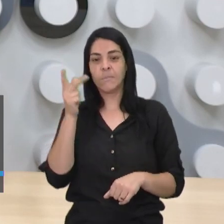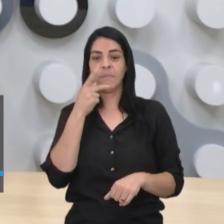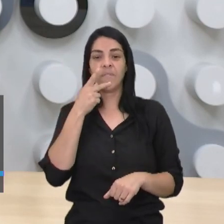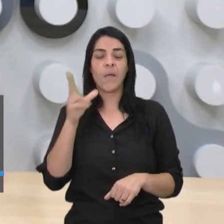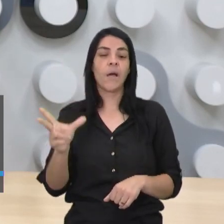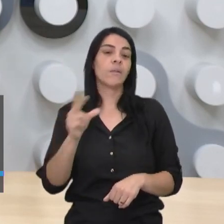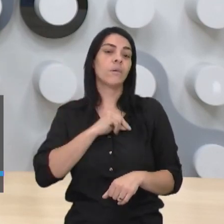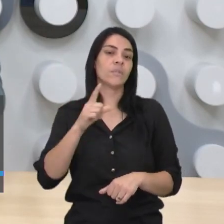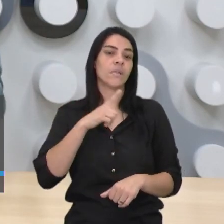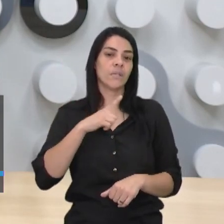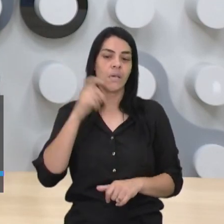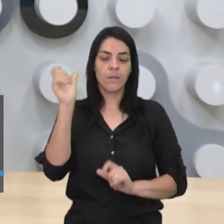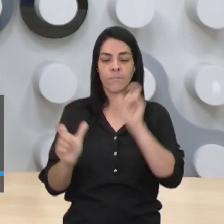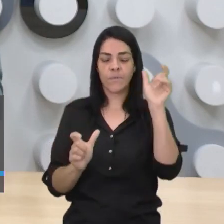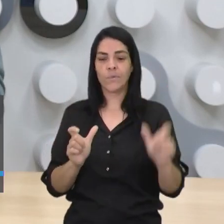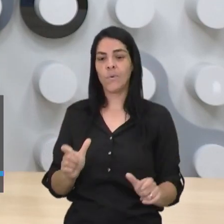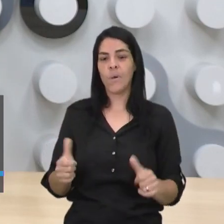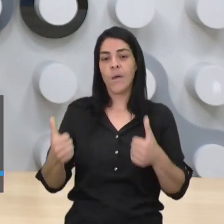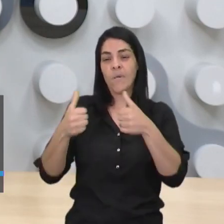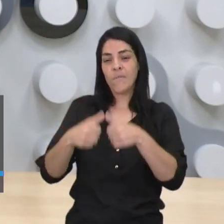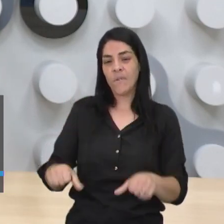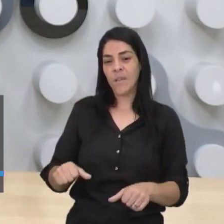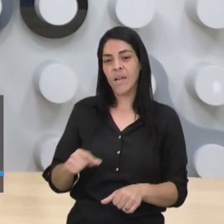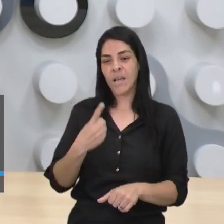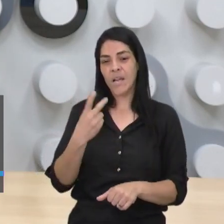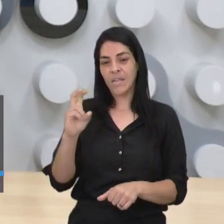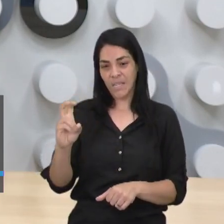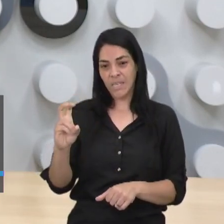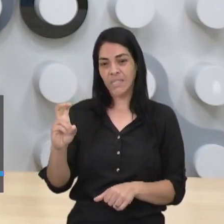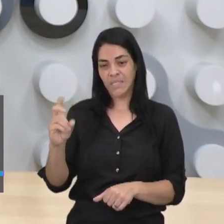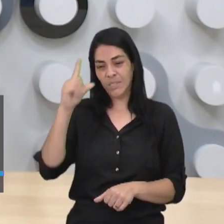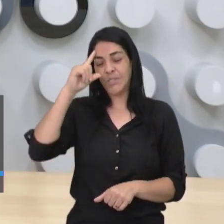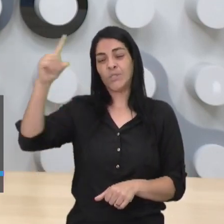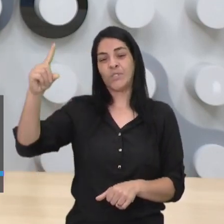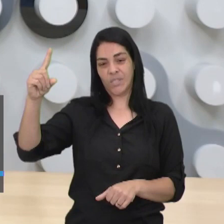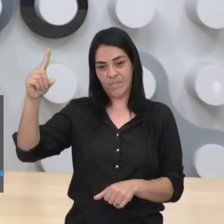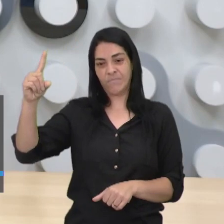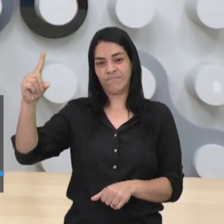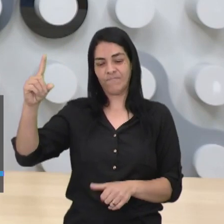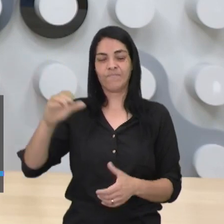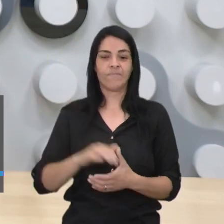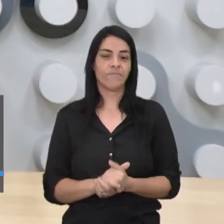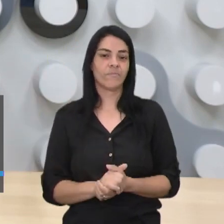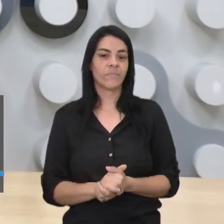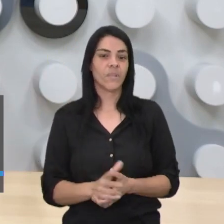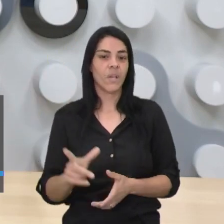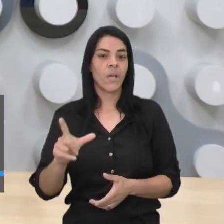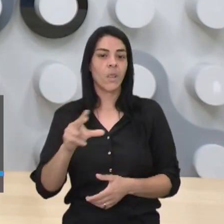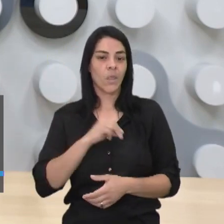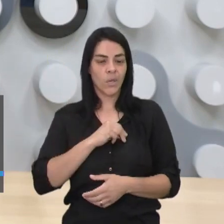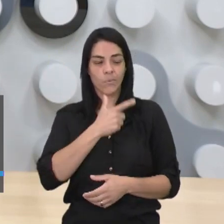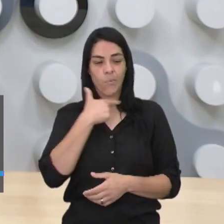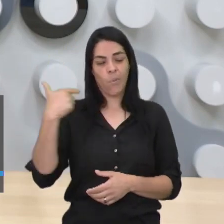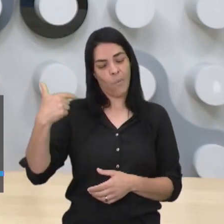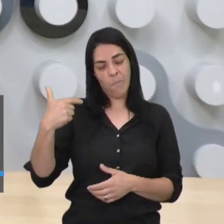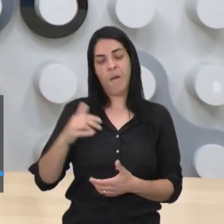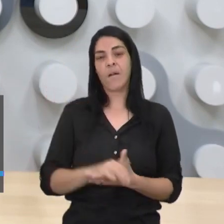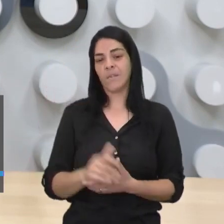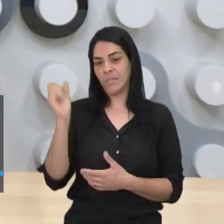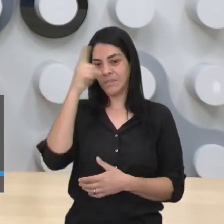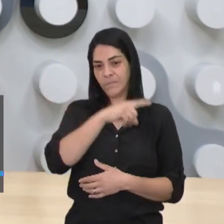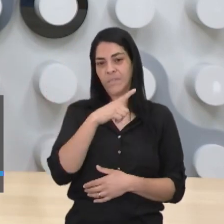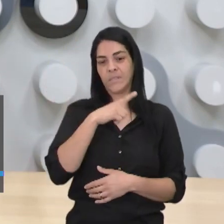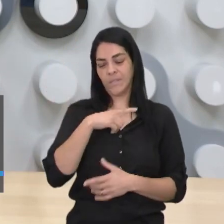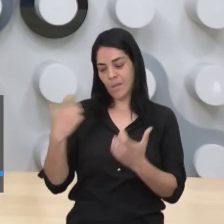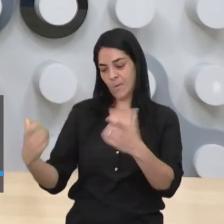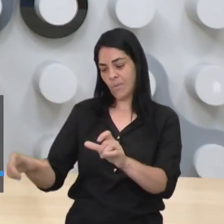tem gente que tem que ficar 15 dias numa descompressão, precisa ficar 15 dias, nossa, mas é muita coisa. Eles têm a câmara, eles